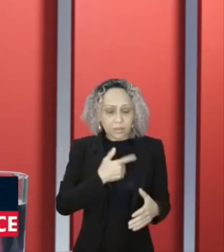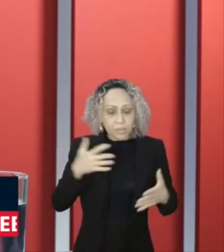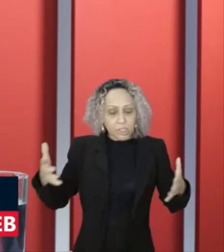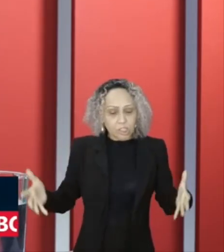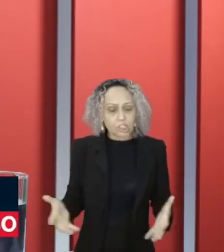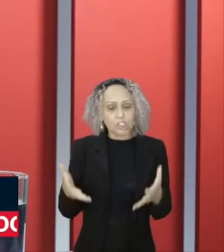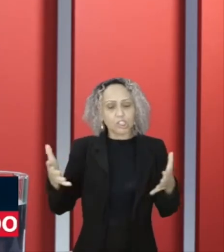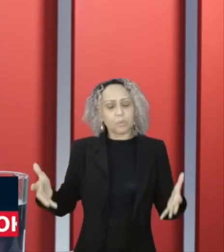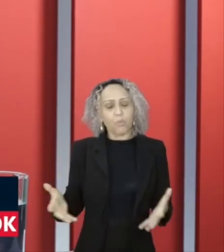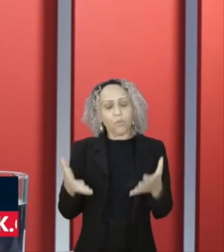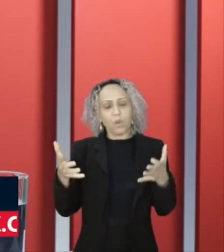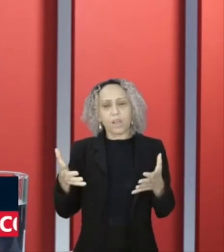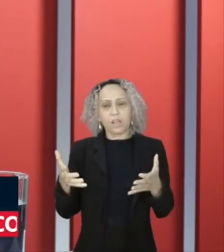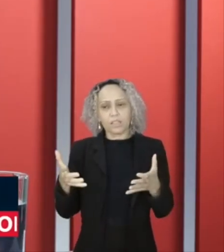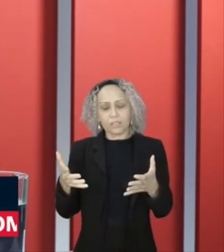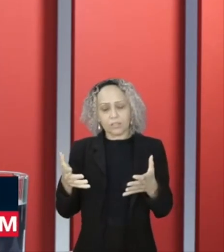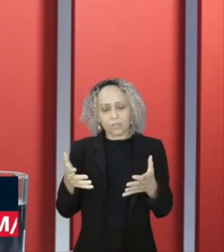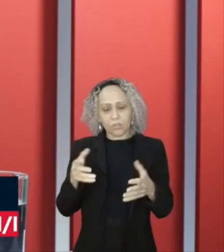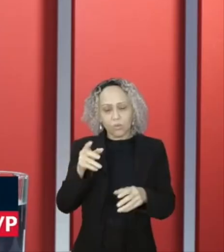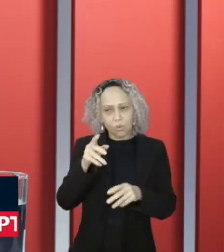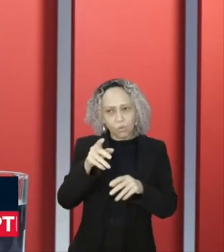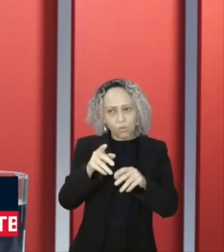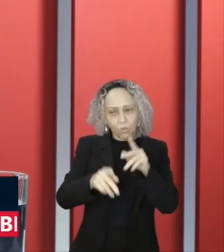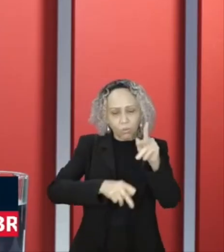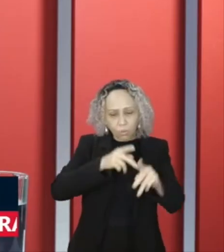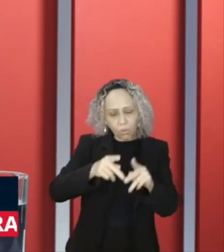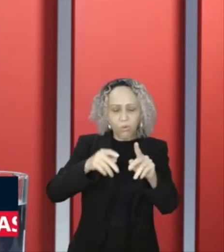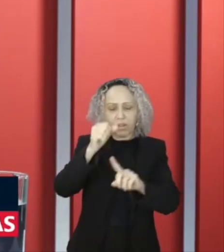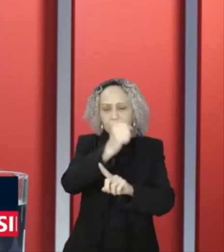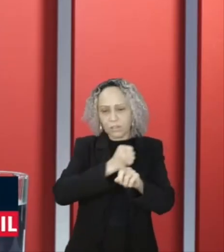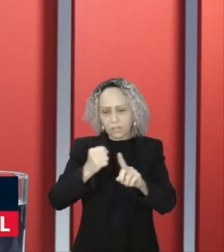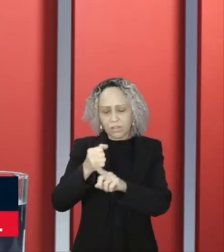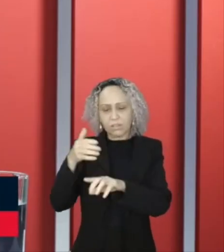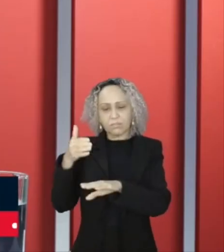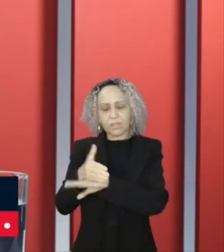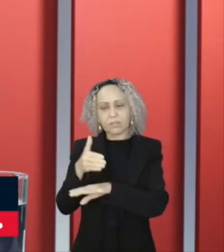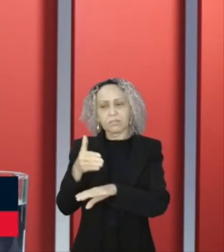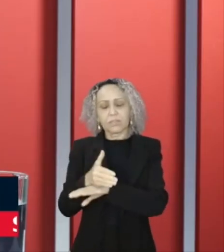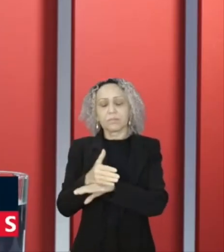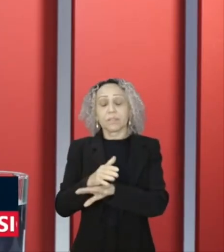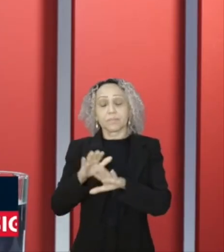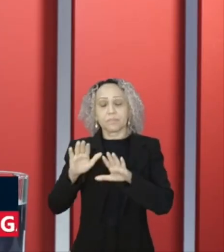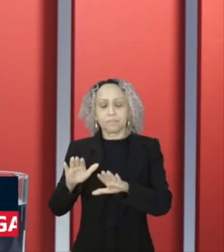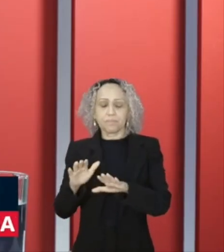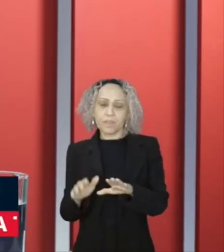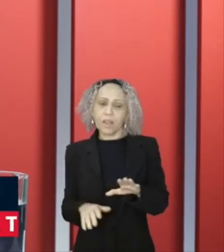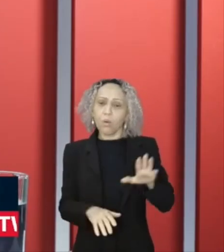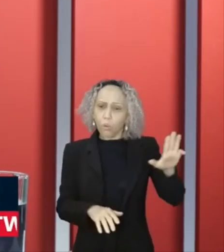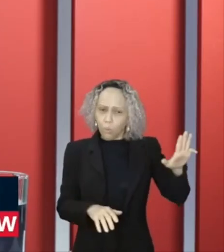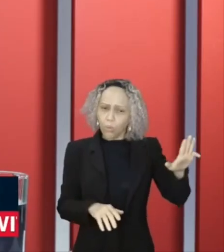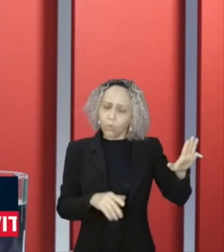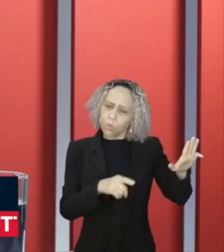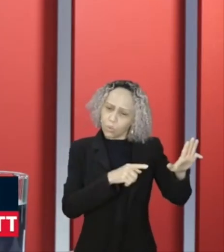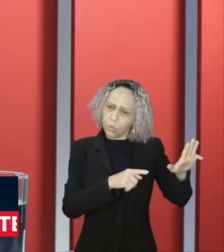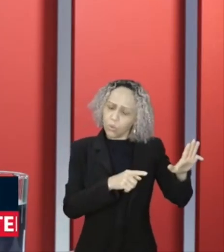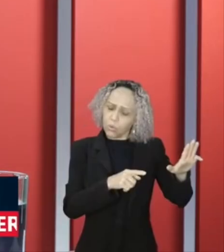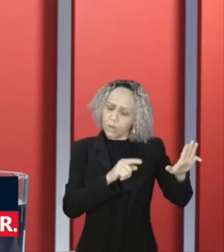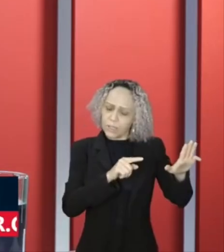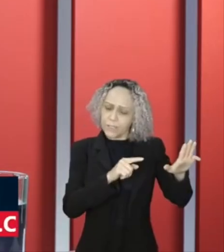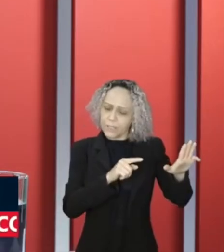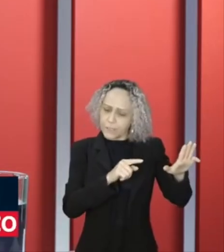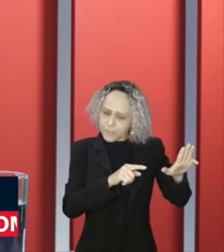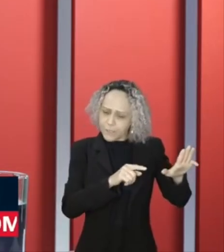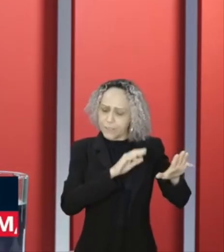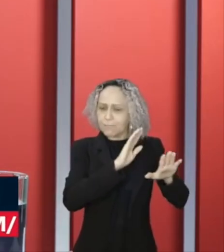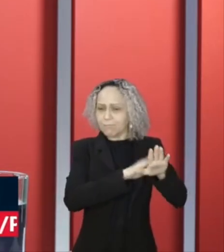parte, mas quem é o detentor do poder de transformar o PPA em lei é o Congresso Nacional. Sim. Então